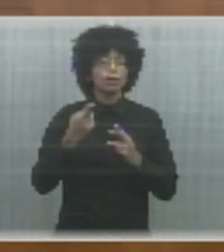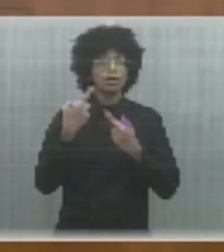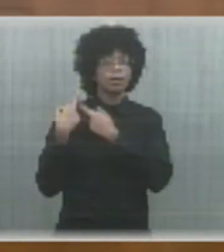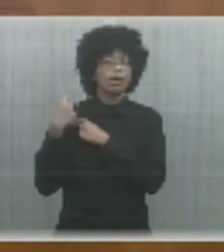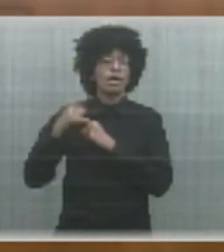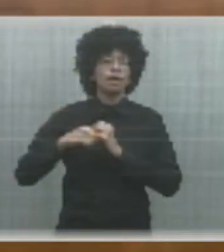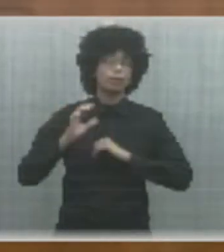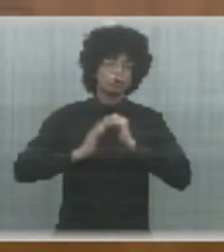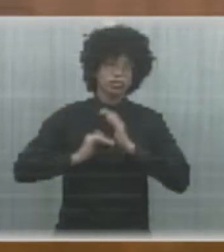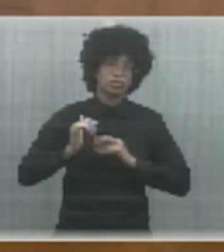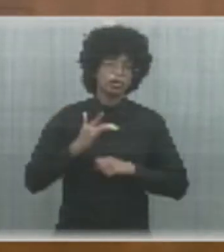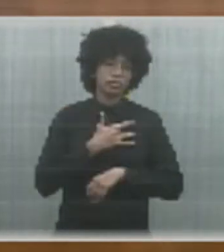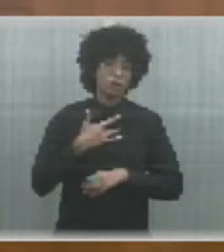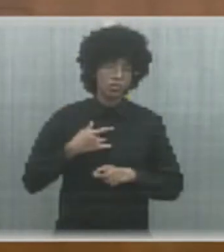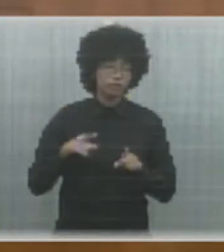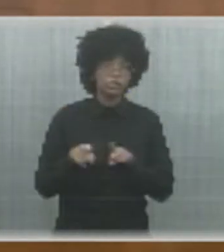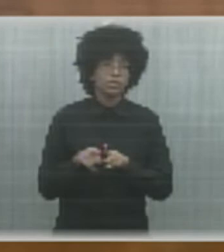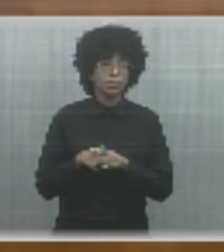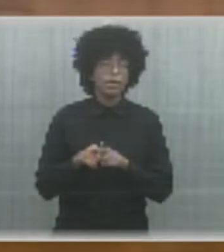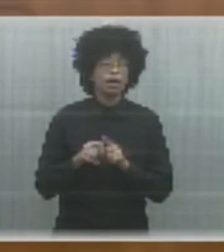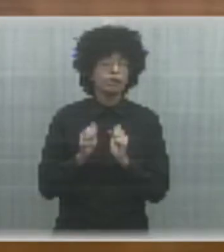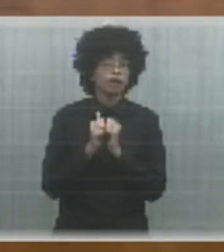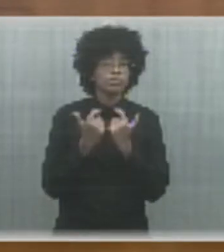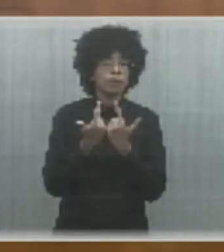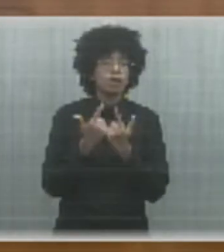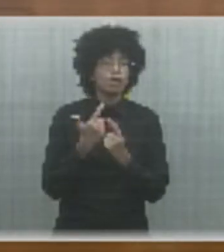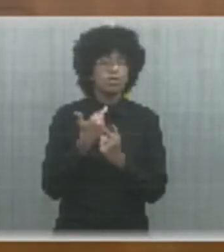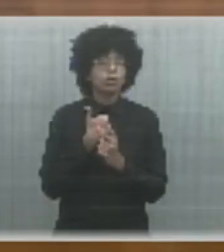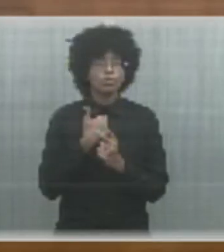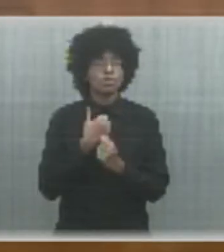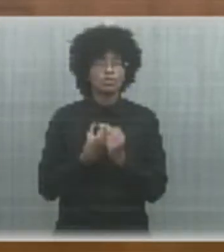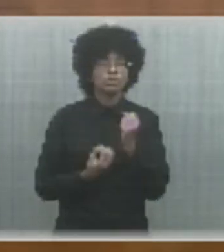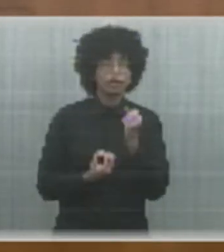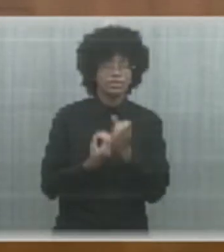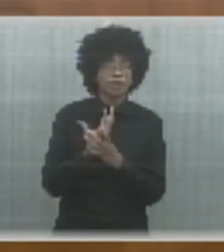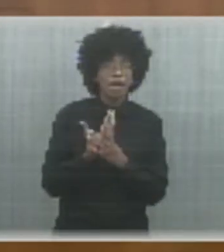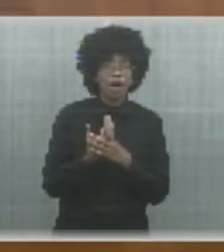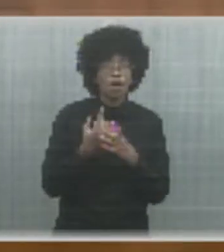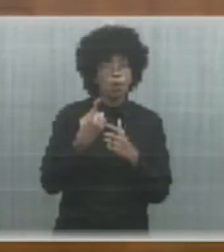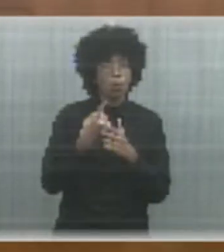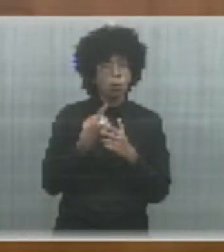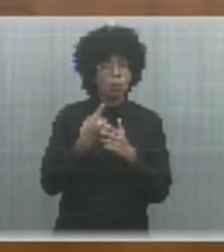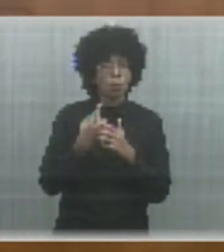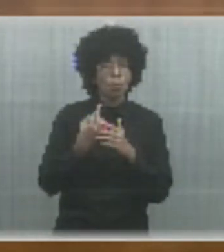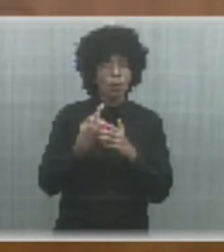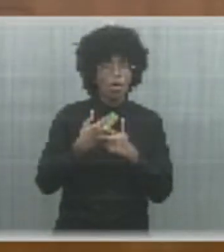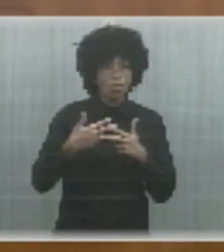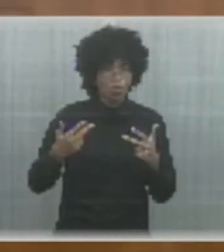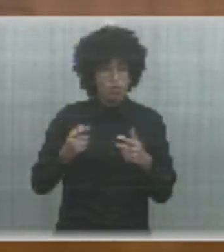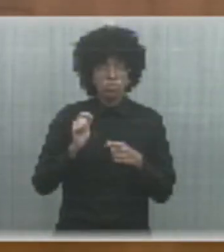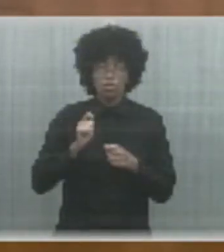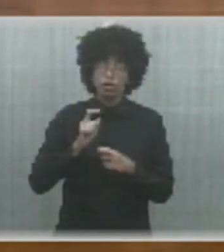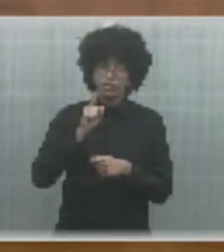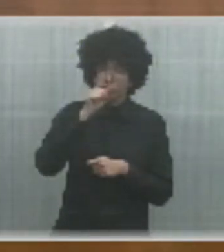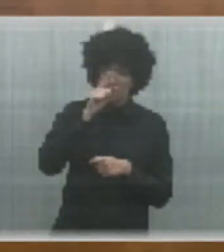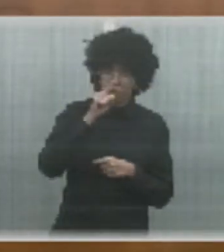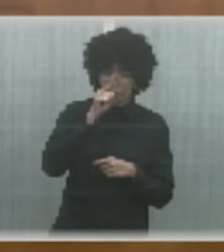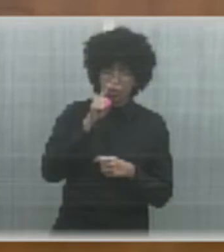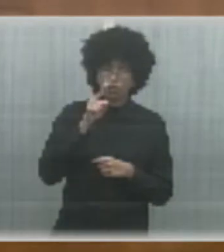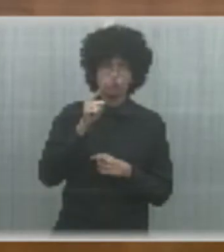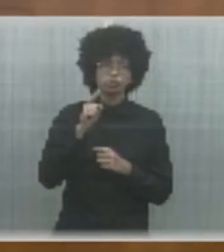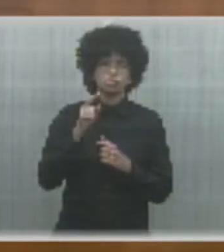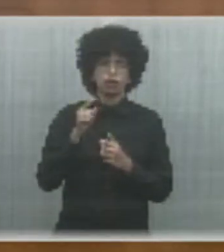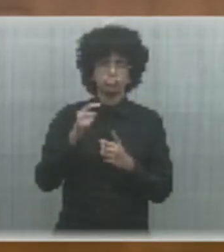também para que a Assembleia não crie um precedente perigoso, um precedente que vai